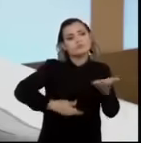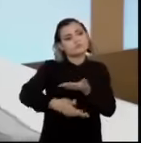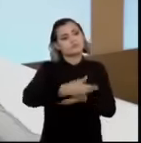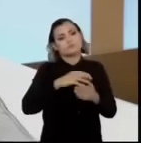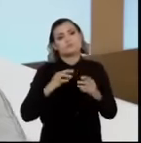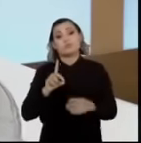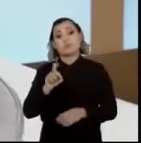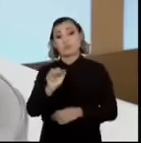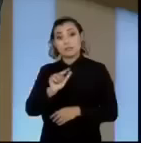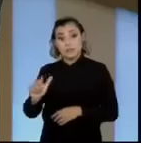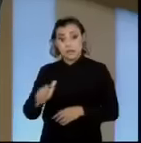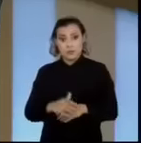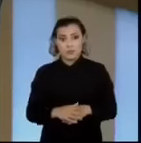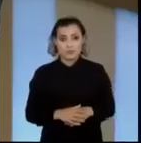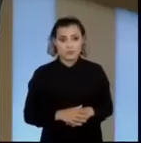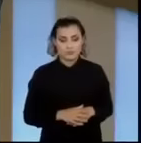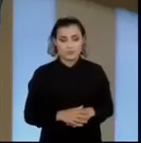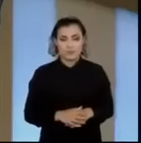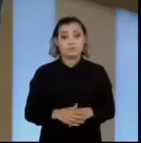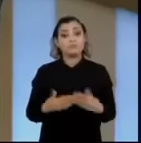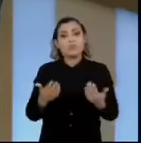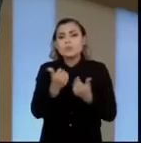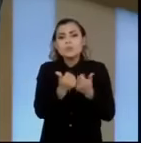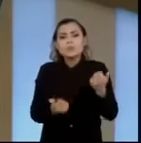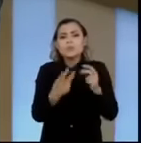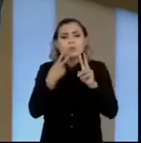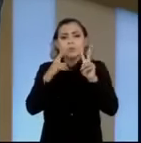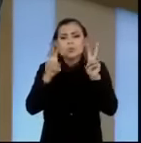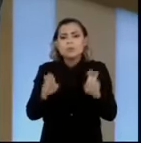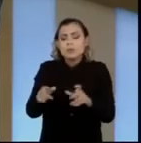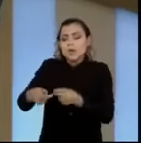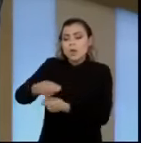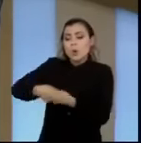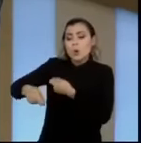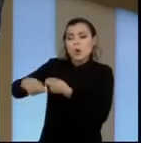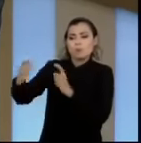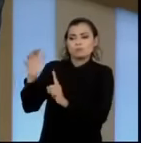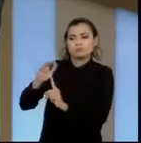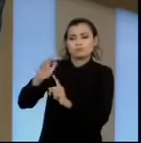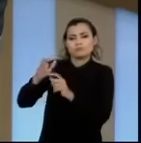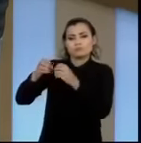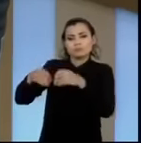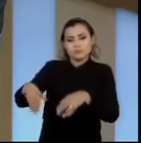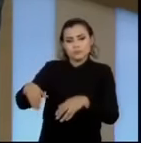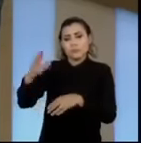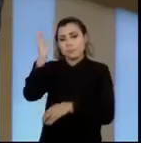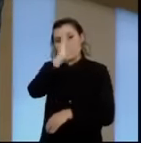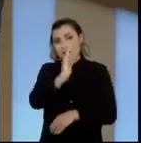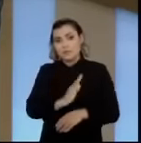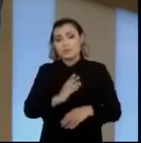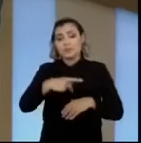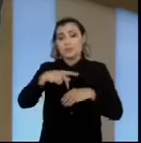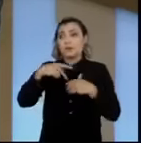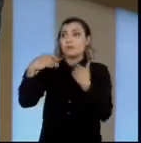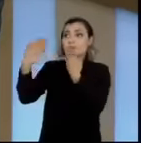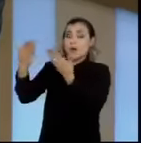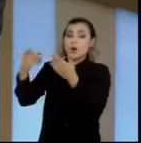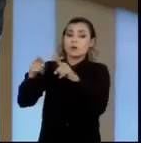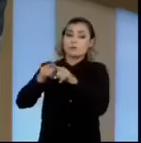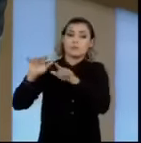formas. Perfeito. Ministro, sobre o dano econômico da imagem do Brasil, até para os empresários